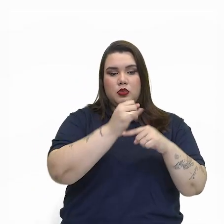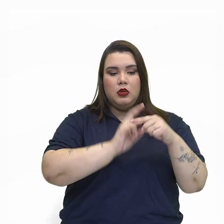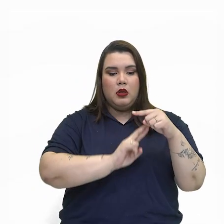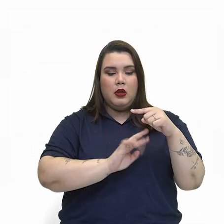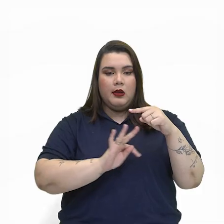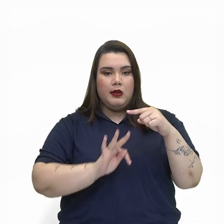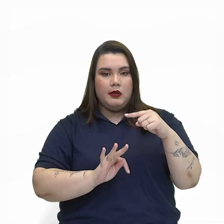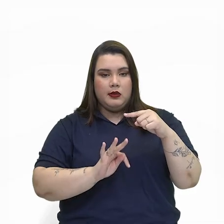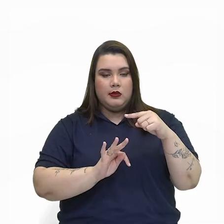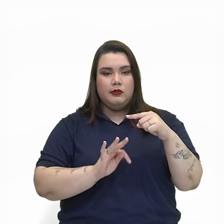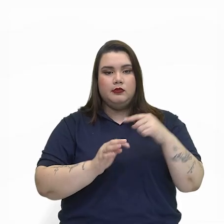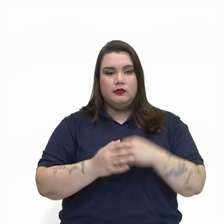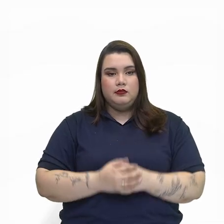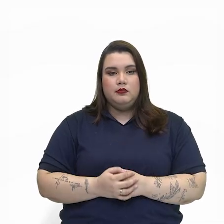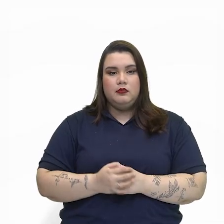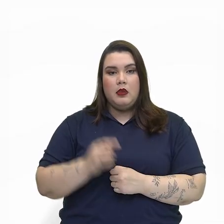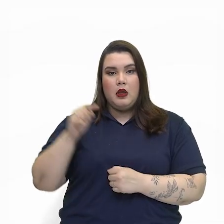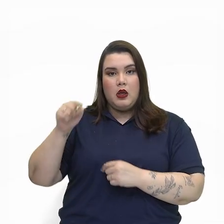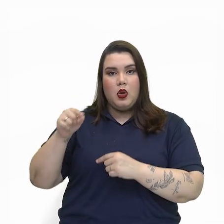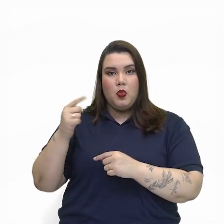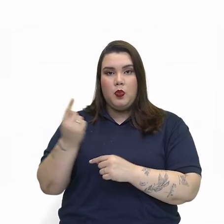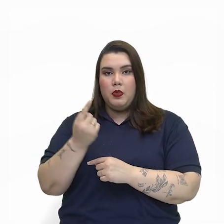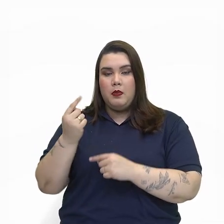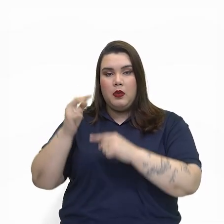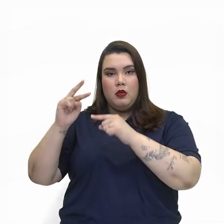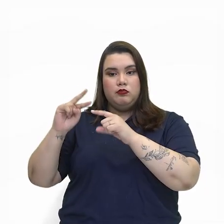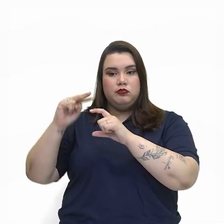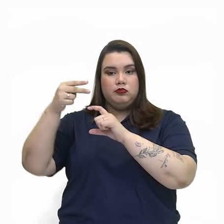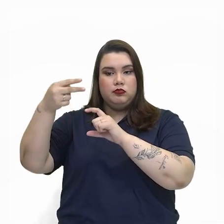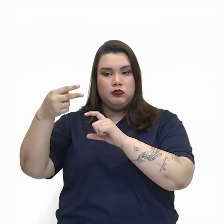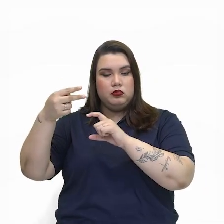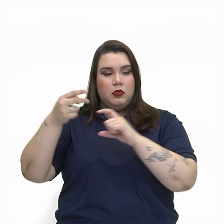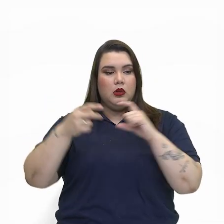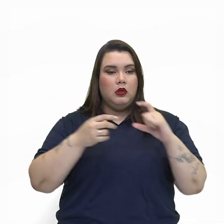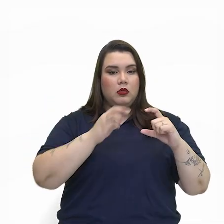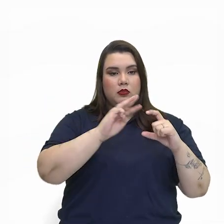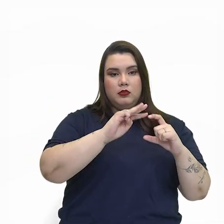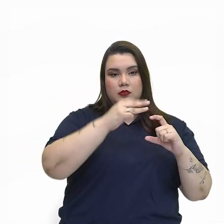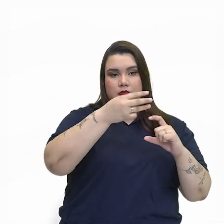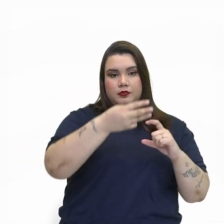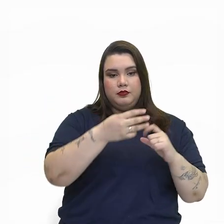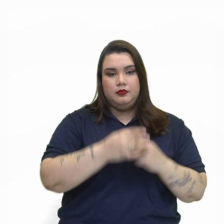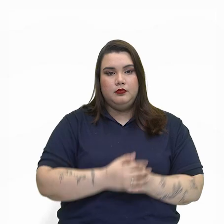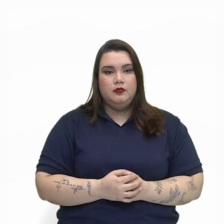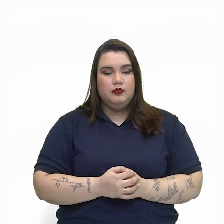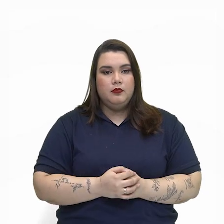raio da Terra. Ali o primeiro membro é elevado ao quadrado e o segundo é elevado ao cubo.